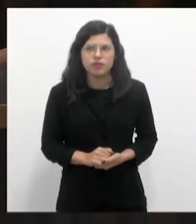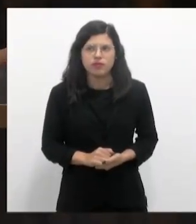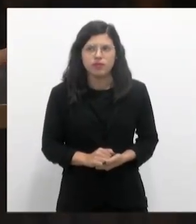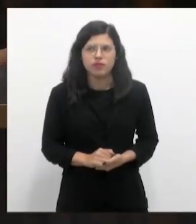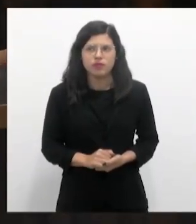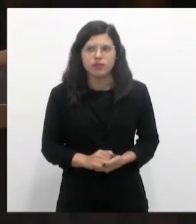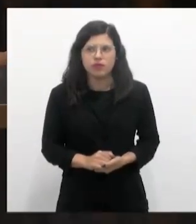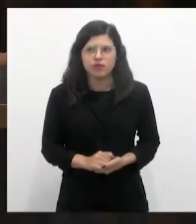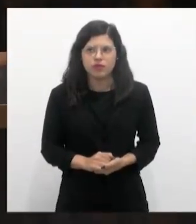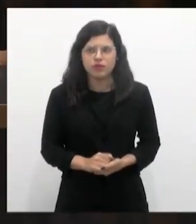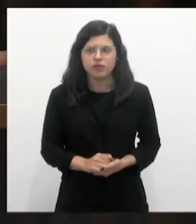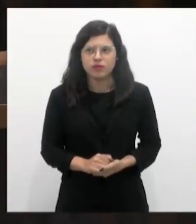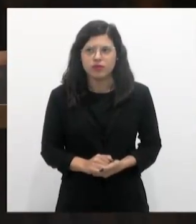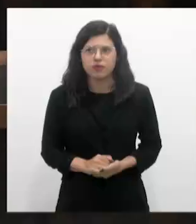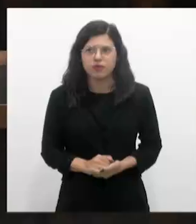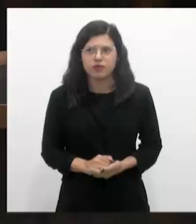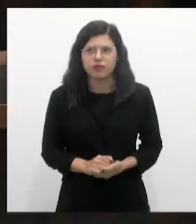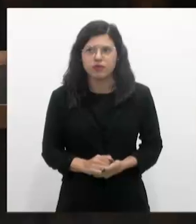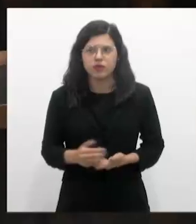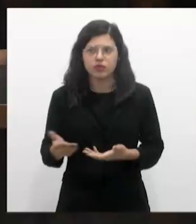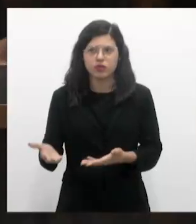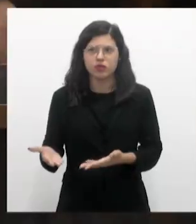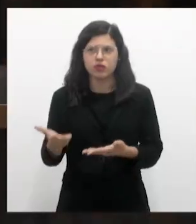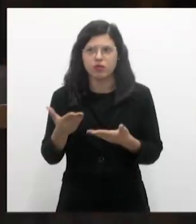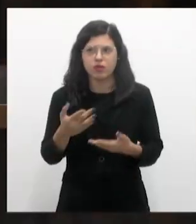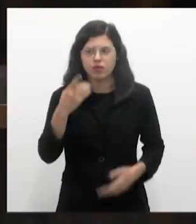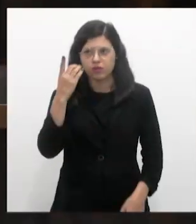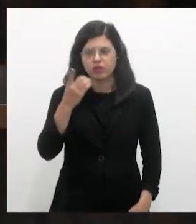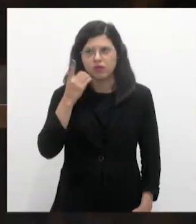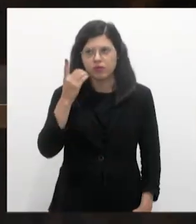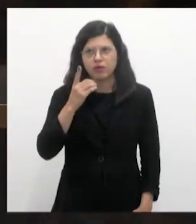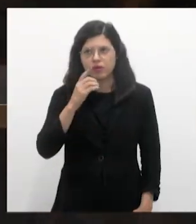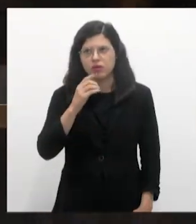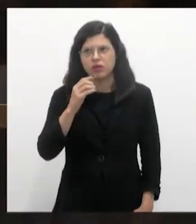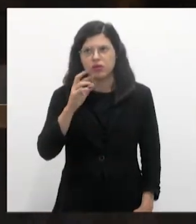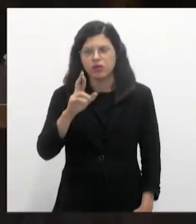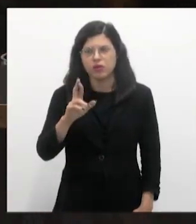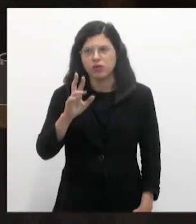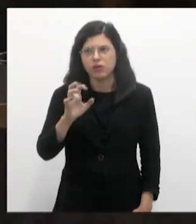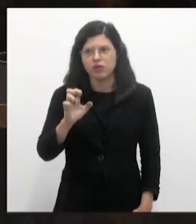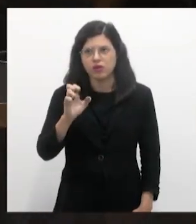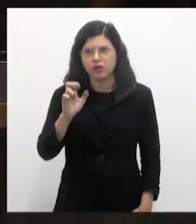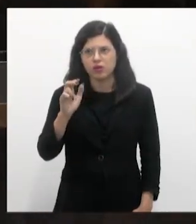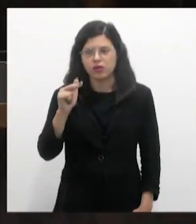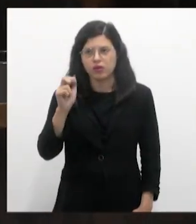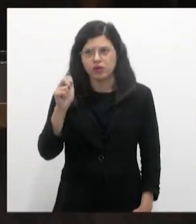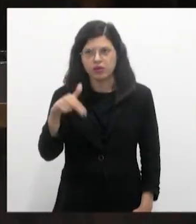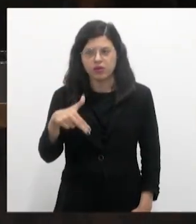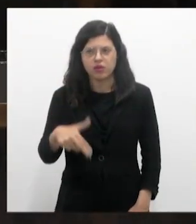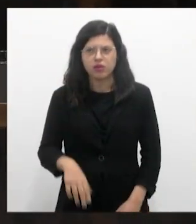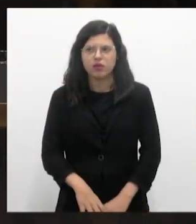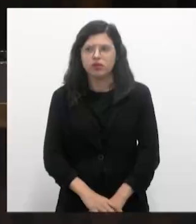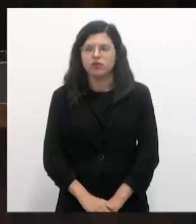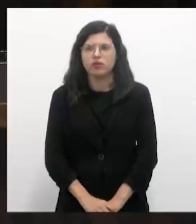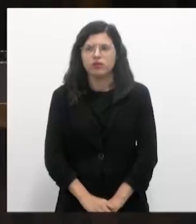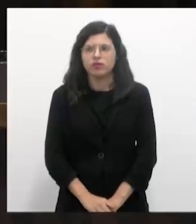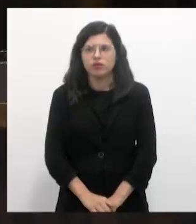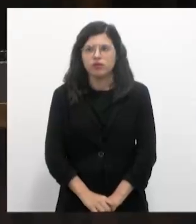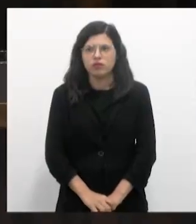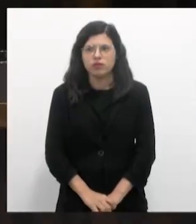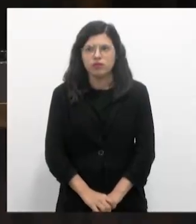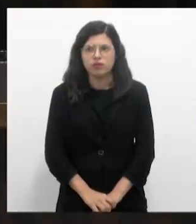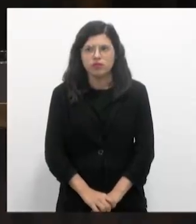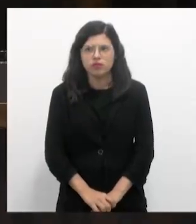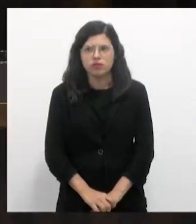Quero chamar o deputado Jordi, Renan Jordi, para que assuma a tribuna, ou